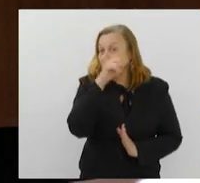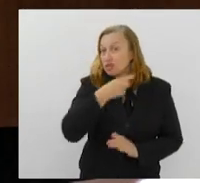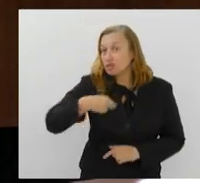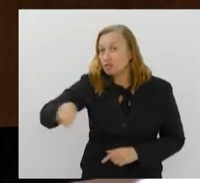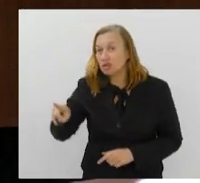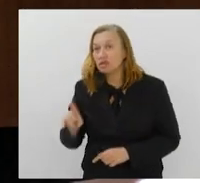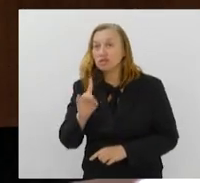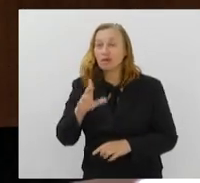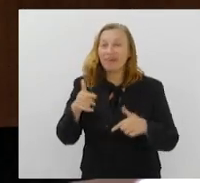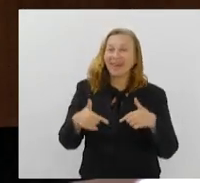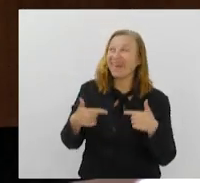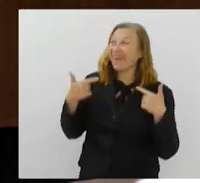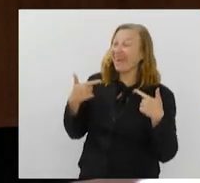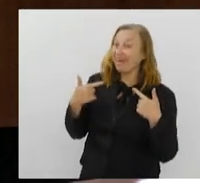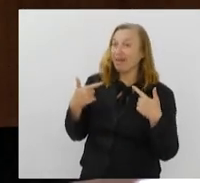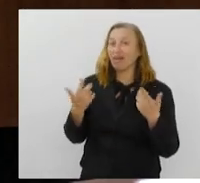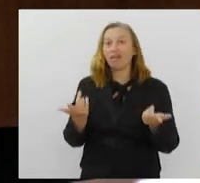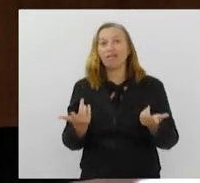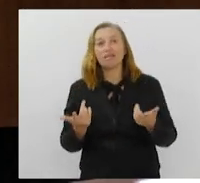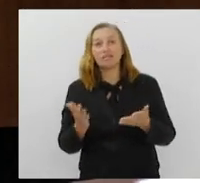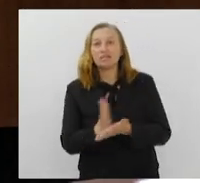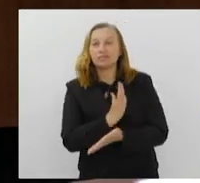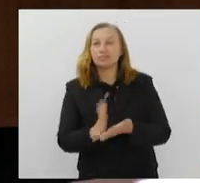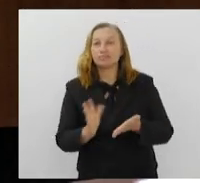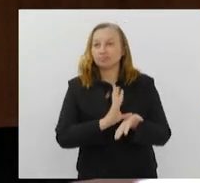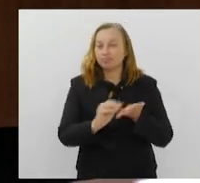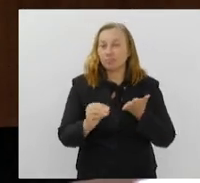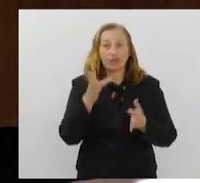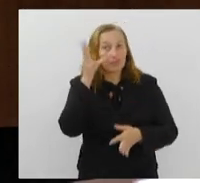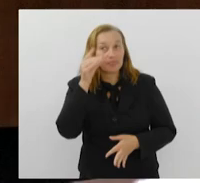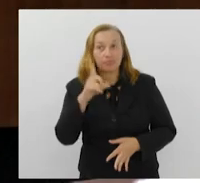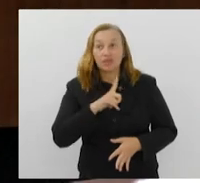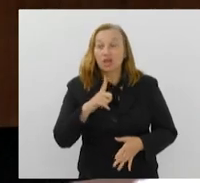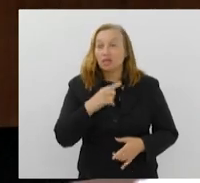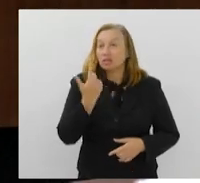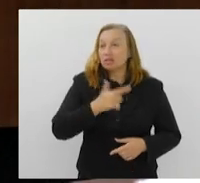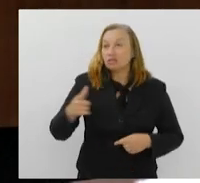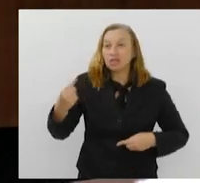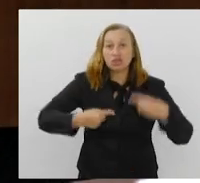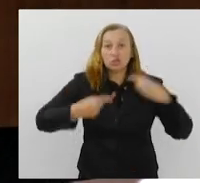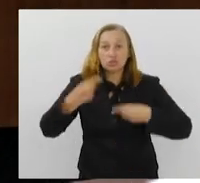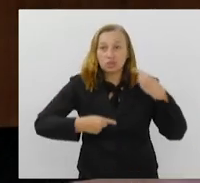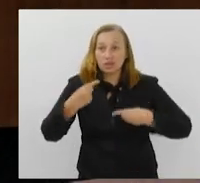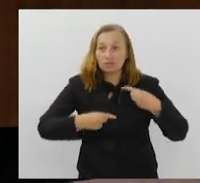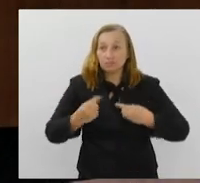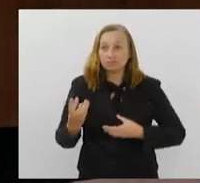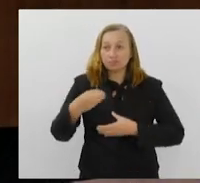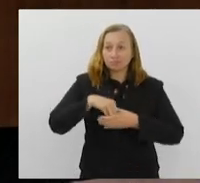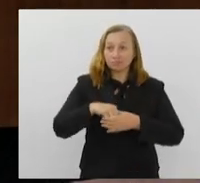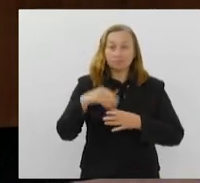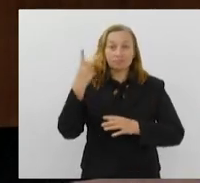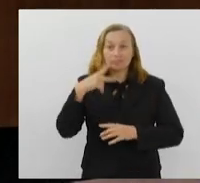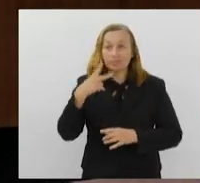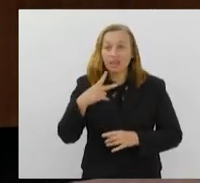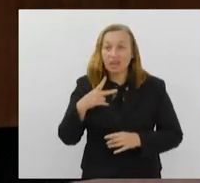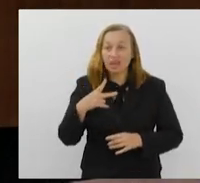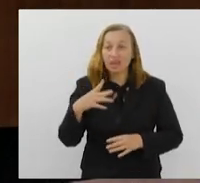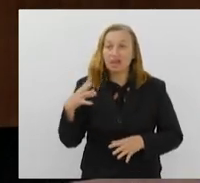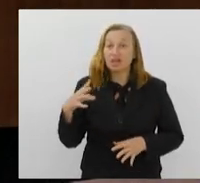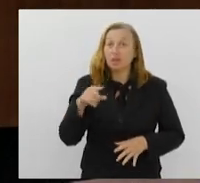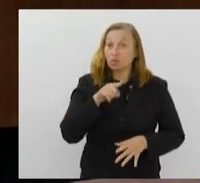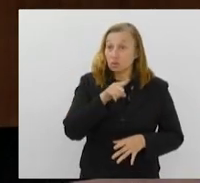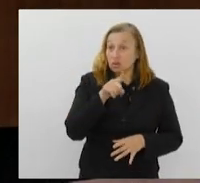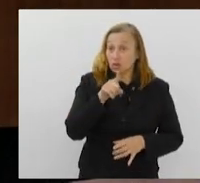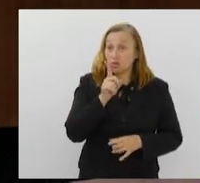é para fazer graça de alguma pauta que lhes interessa, não participa de discussões que sejam relevantes para esse parlamento, e imediatamente o senhor bota o seu rabinho